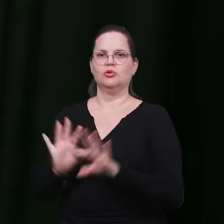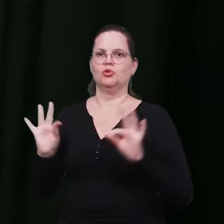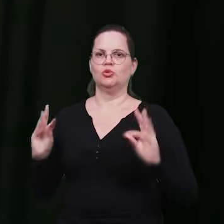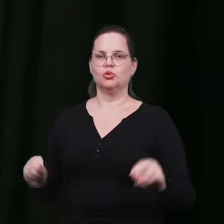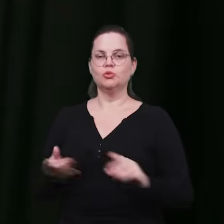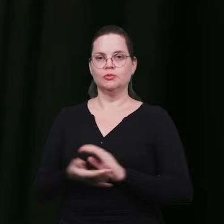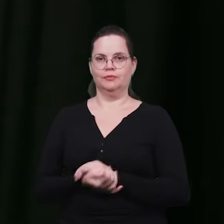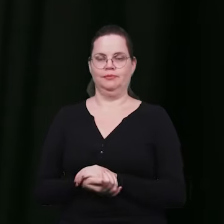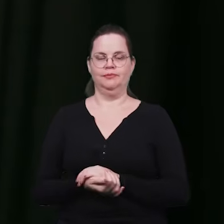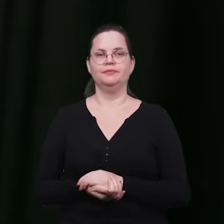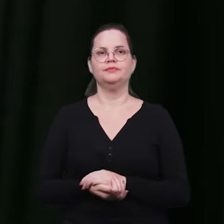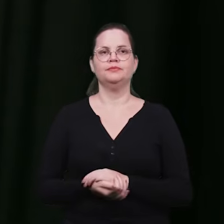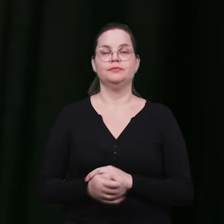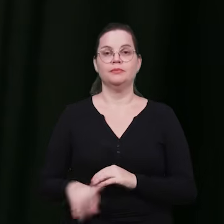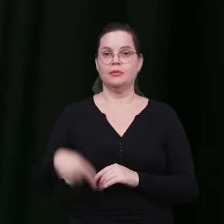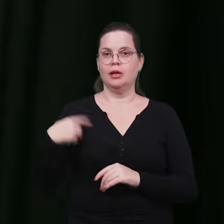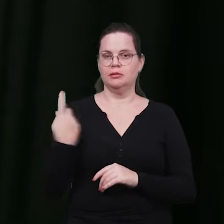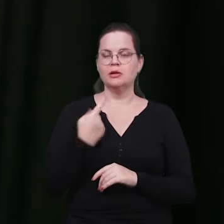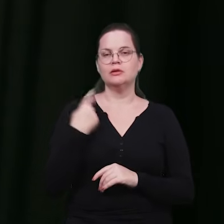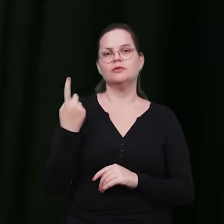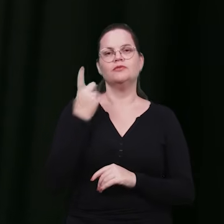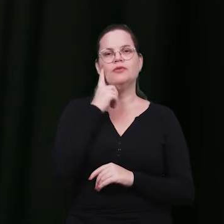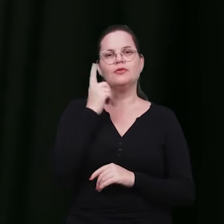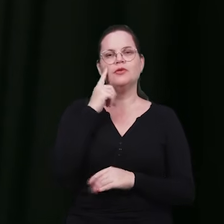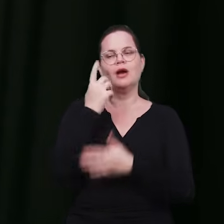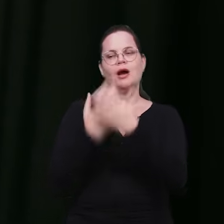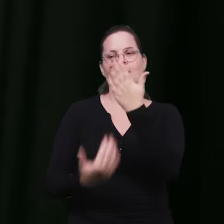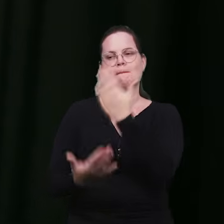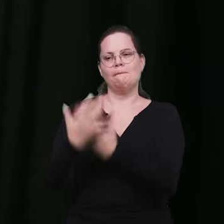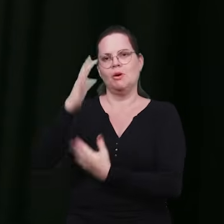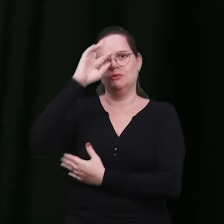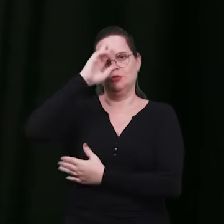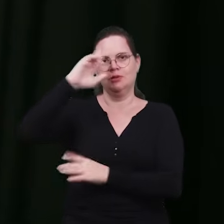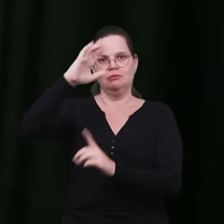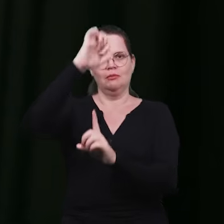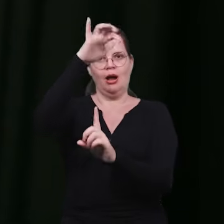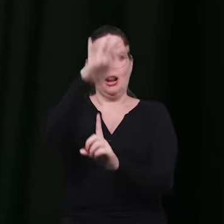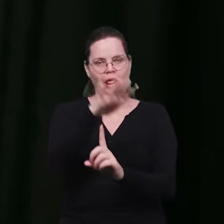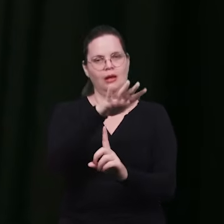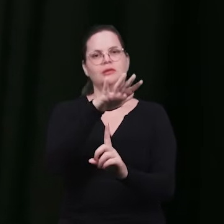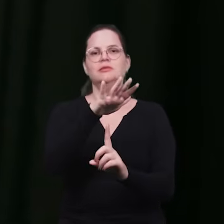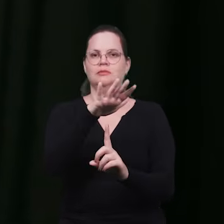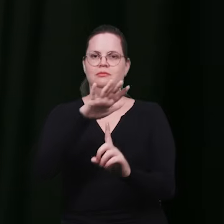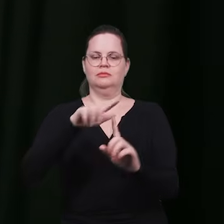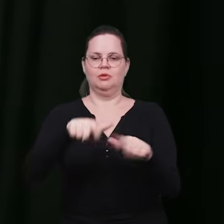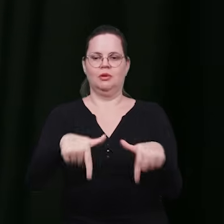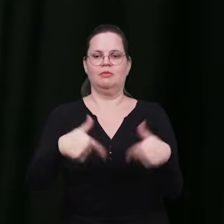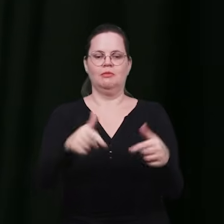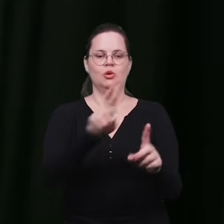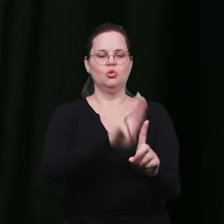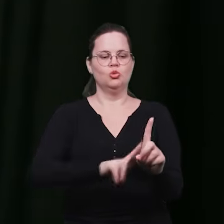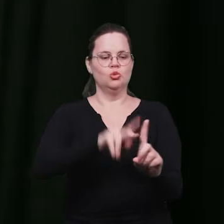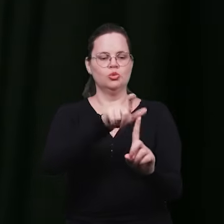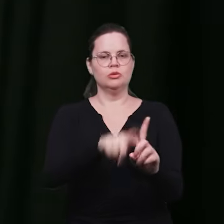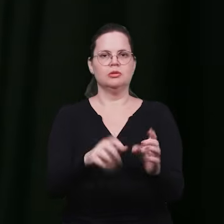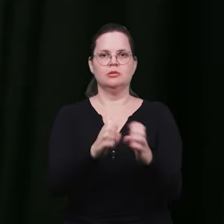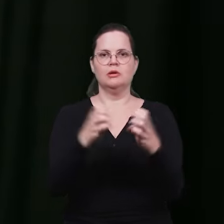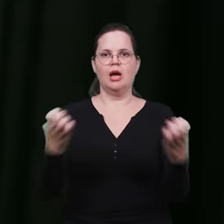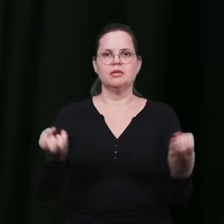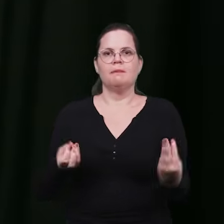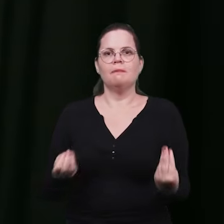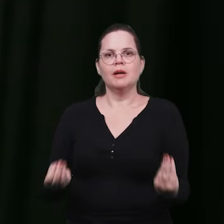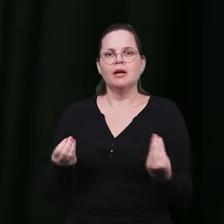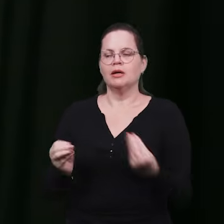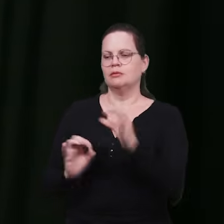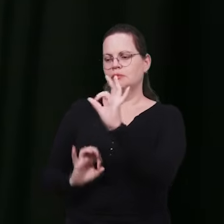Então agora nós vamos ver a mão do Senhor, o governo do Senhor através de Esdras para acertar